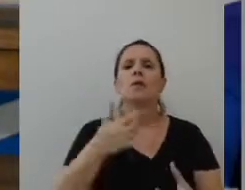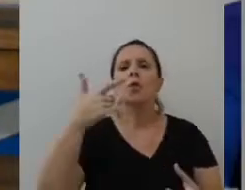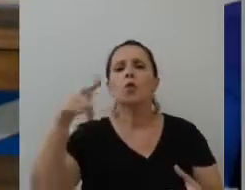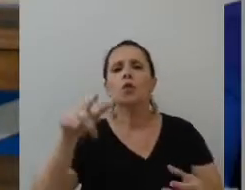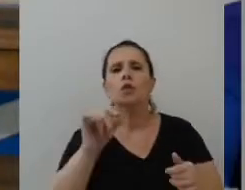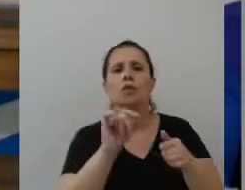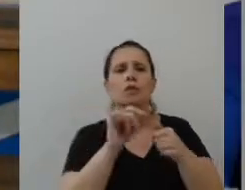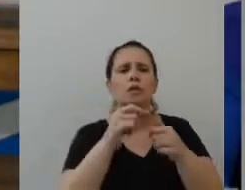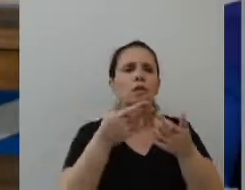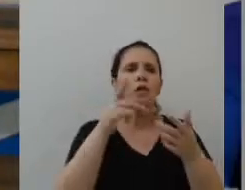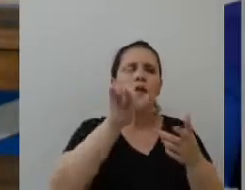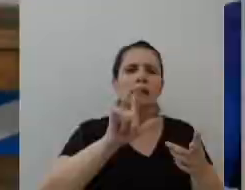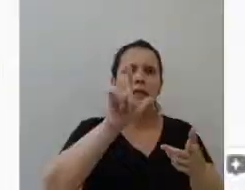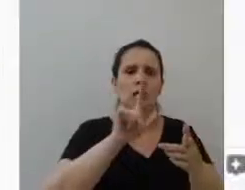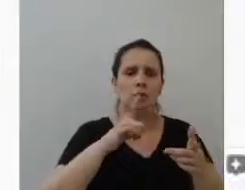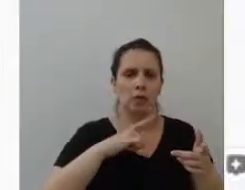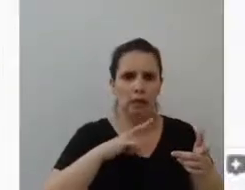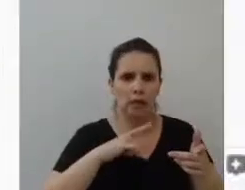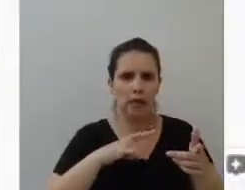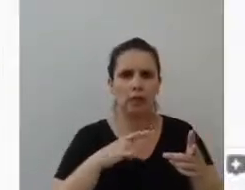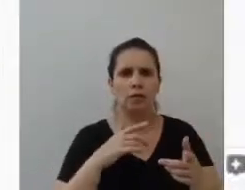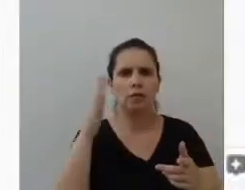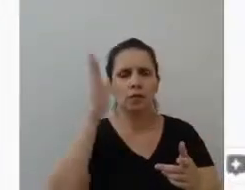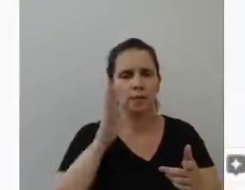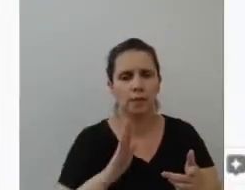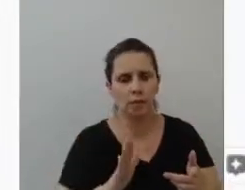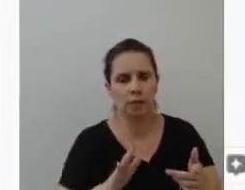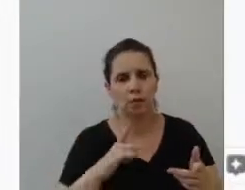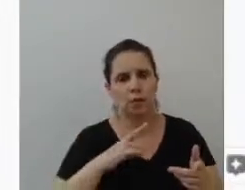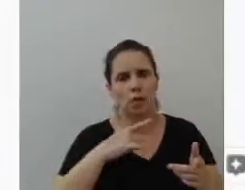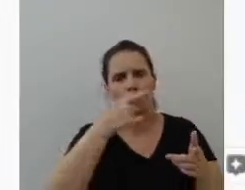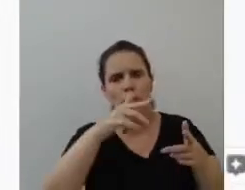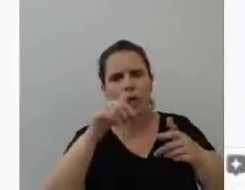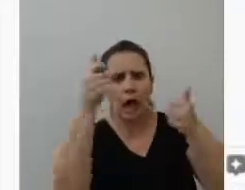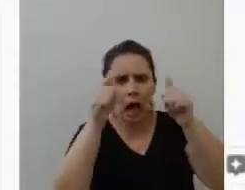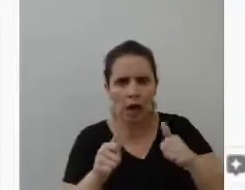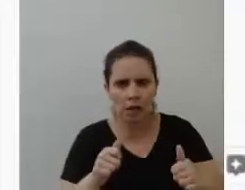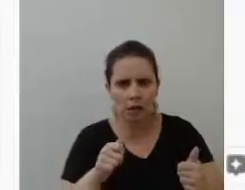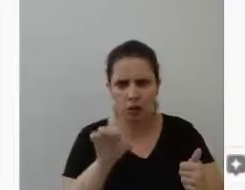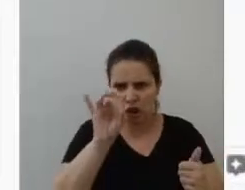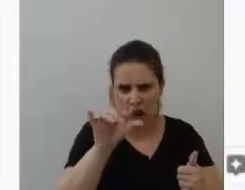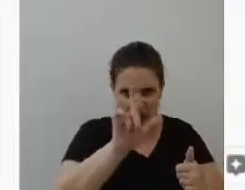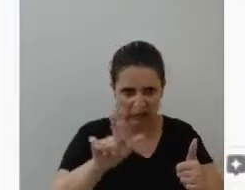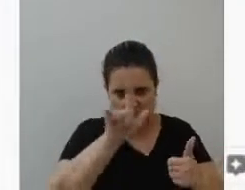da literatura. Opa, subi demais. Cadê?